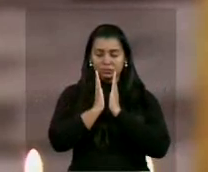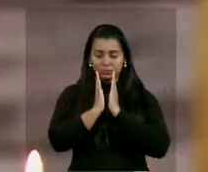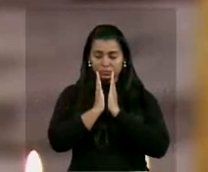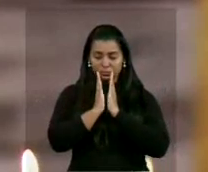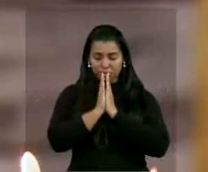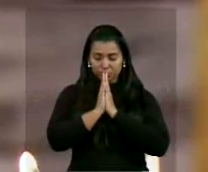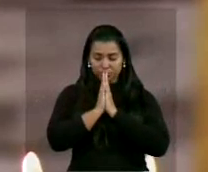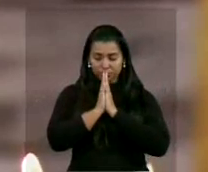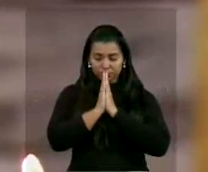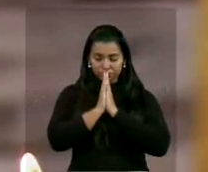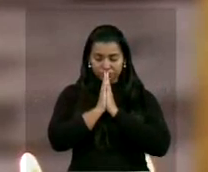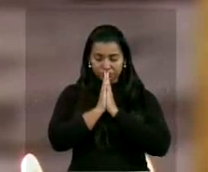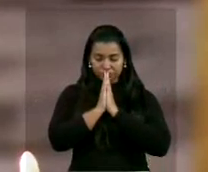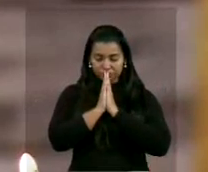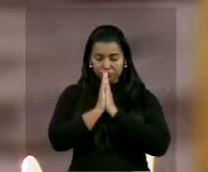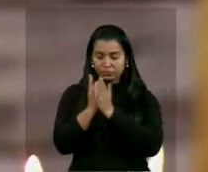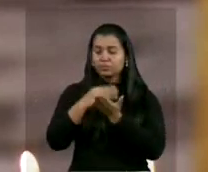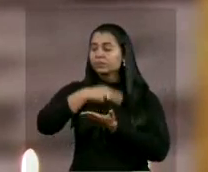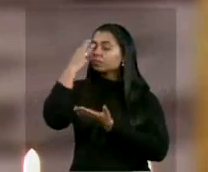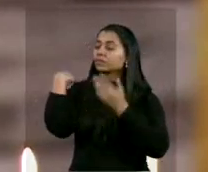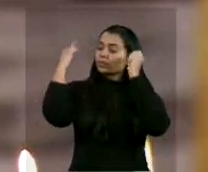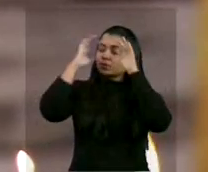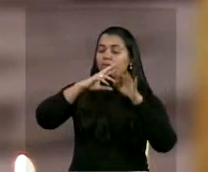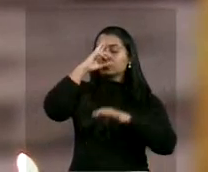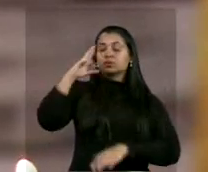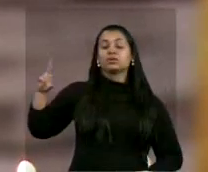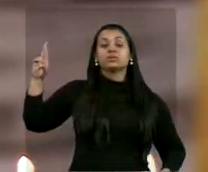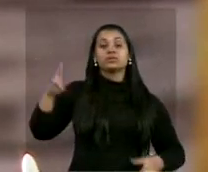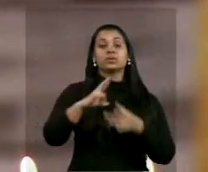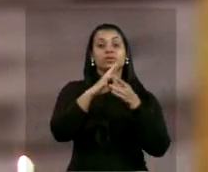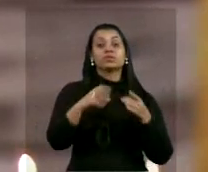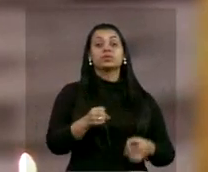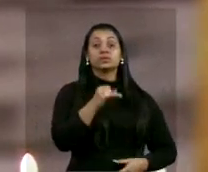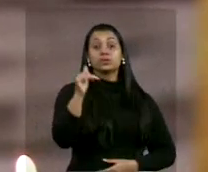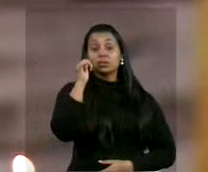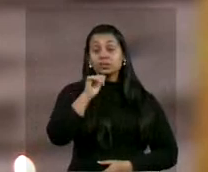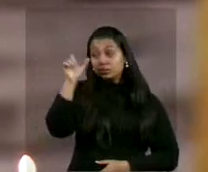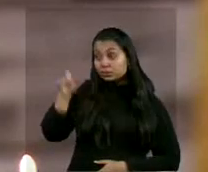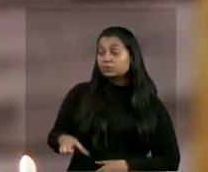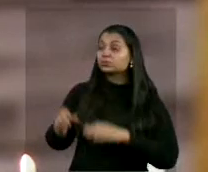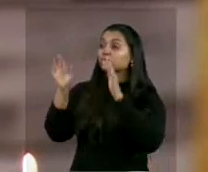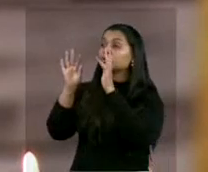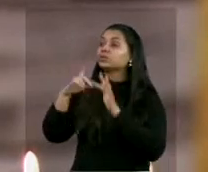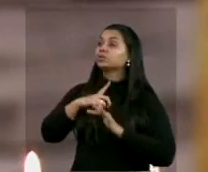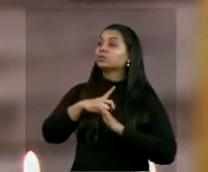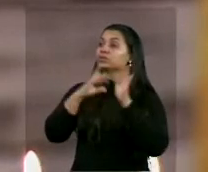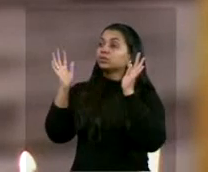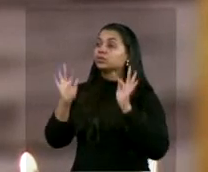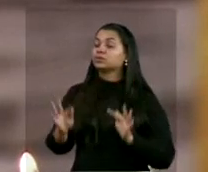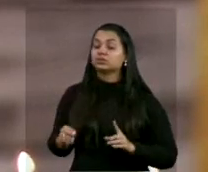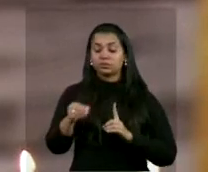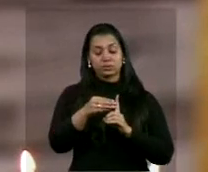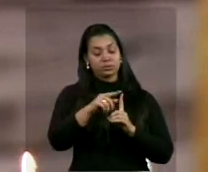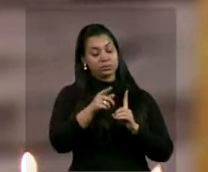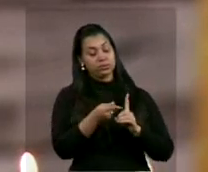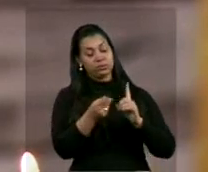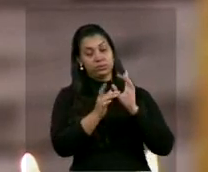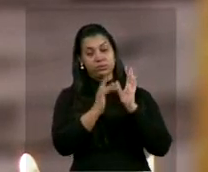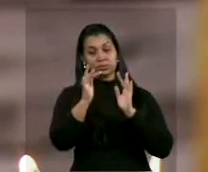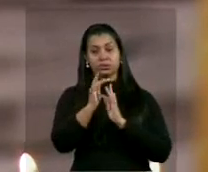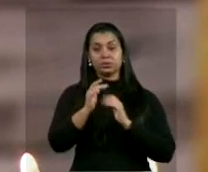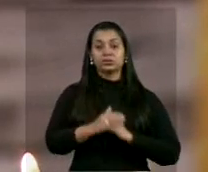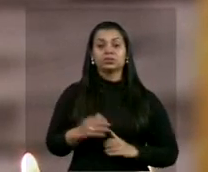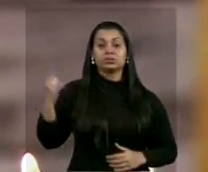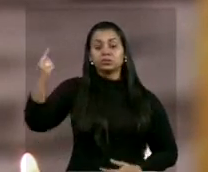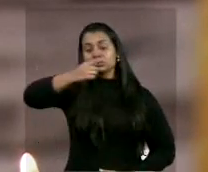de nossa morte. Amém. Ave Maria, cheia de graça, o Senhor é convosco. Bendita sois vós entre as mulheres, e bendito é o fruto